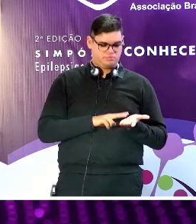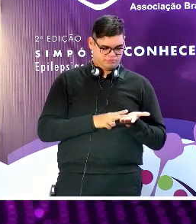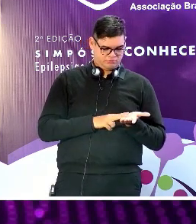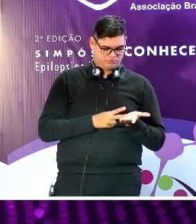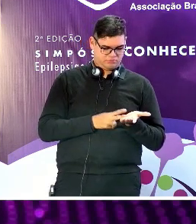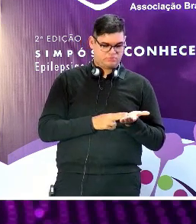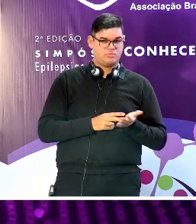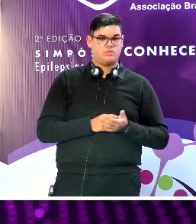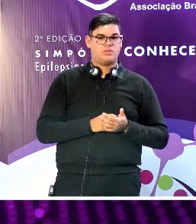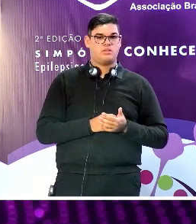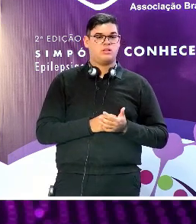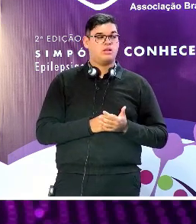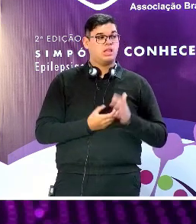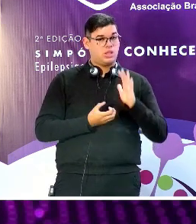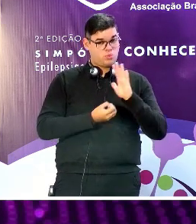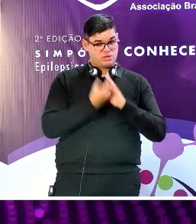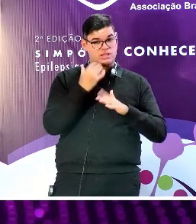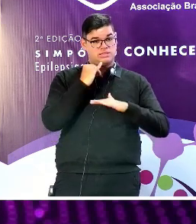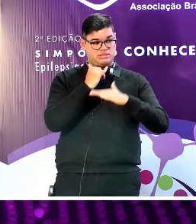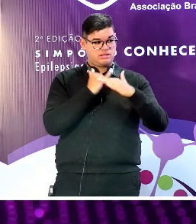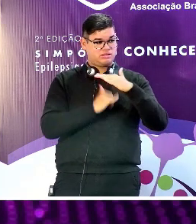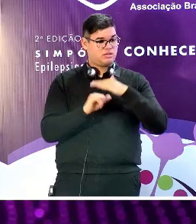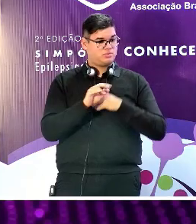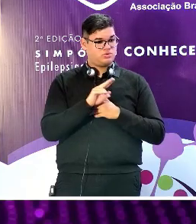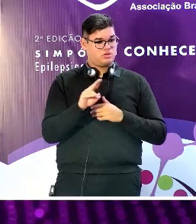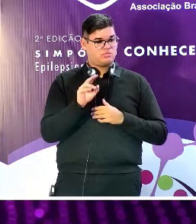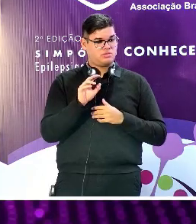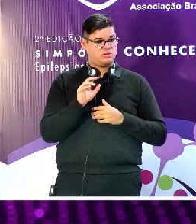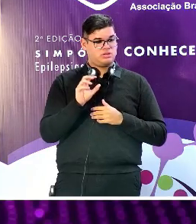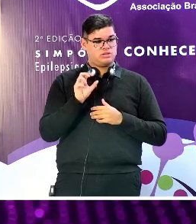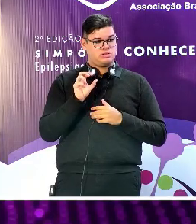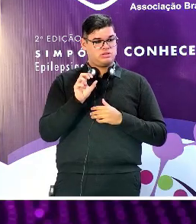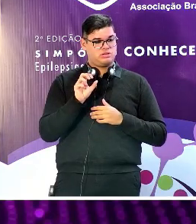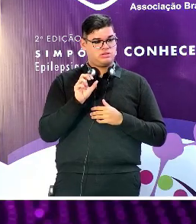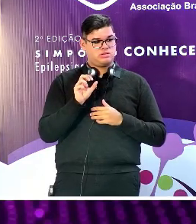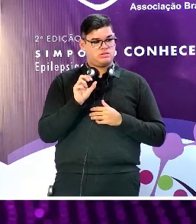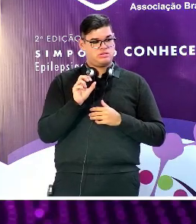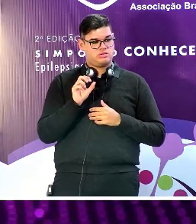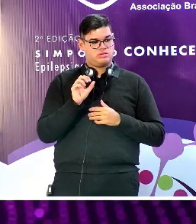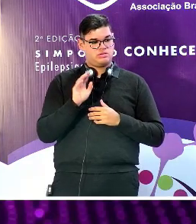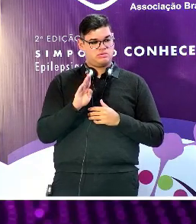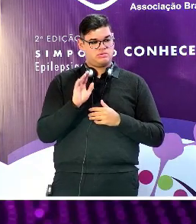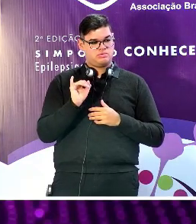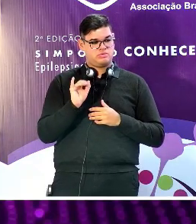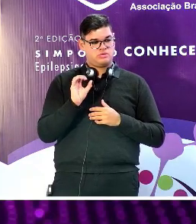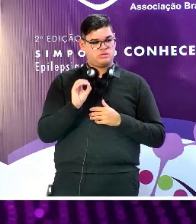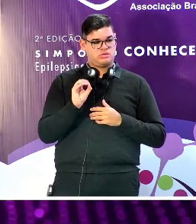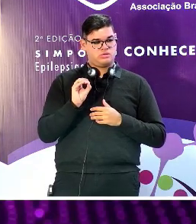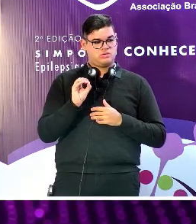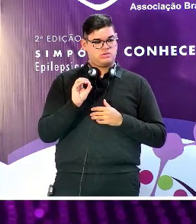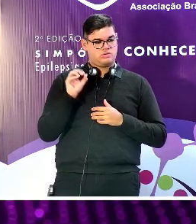Criei a startup a BioIntech, financio essa pesquisa até hoje, tem 9 anos,